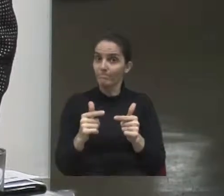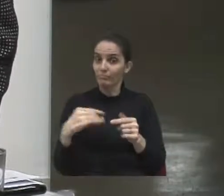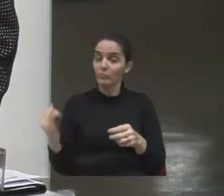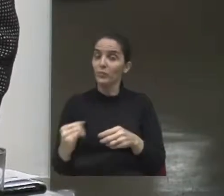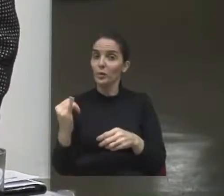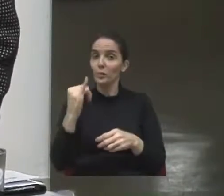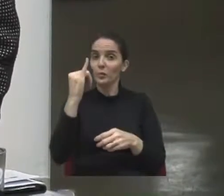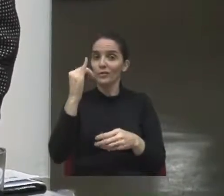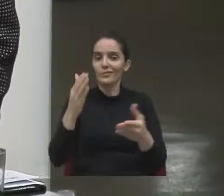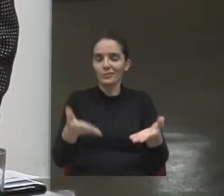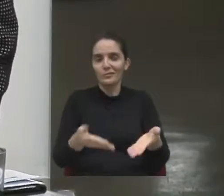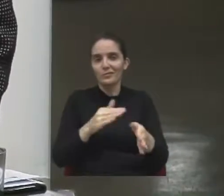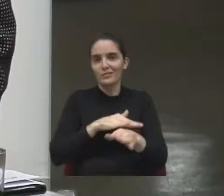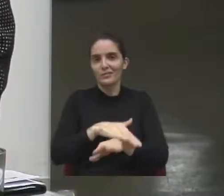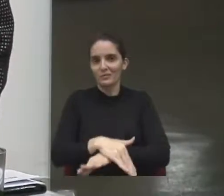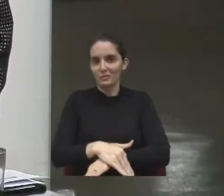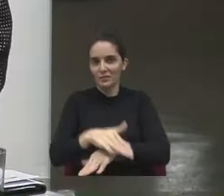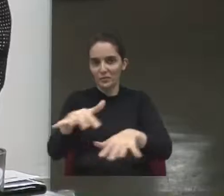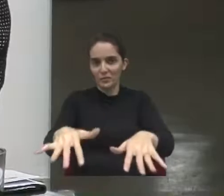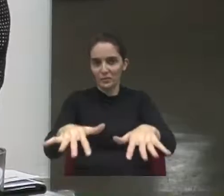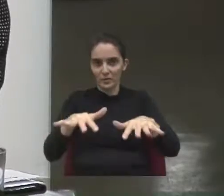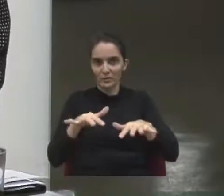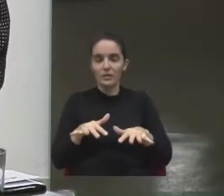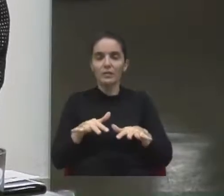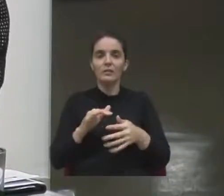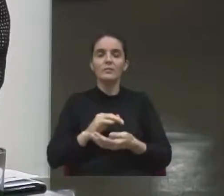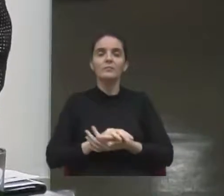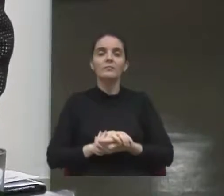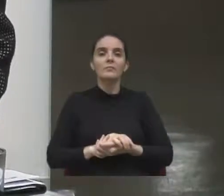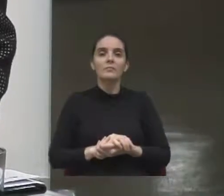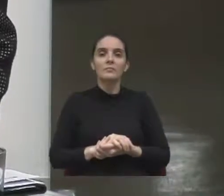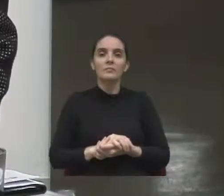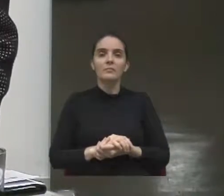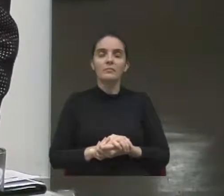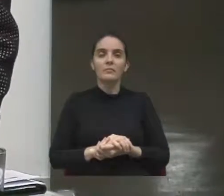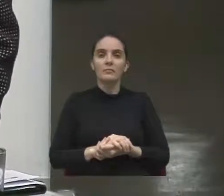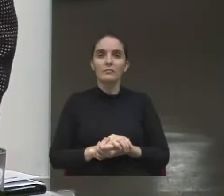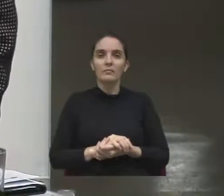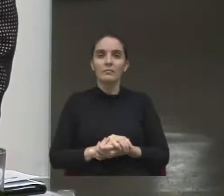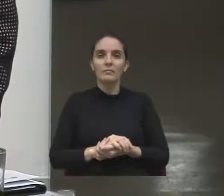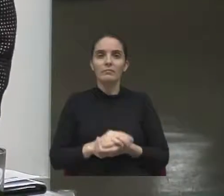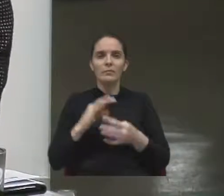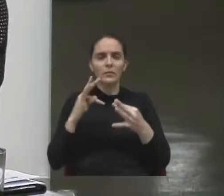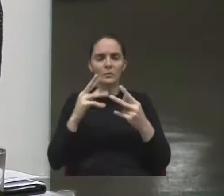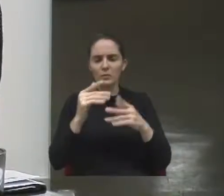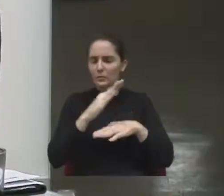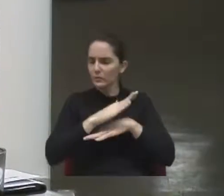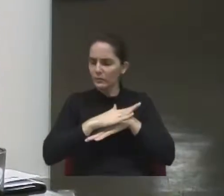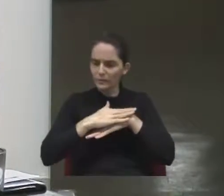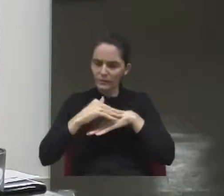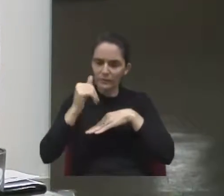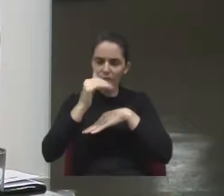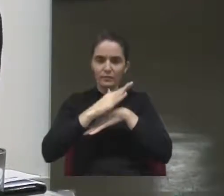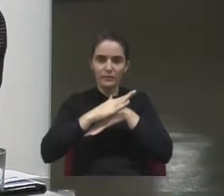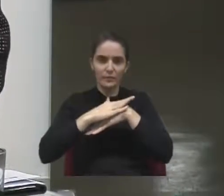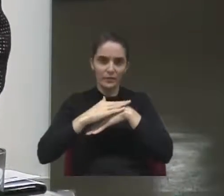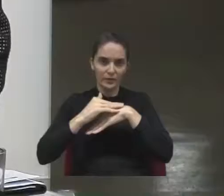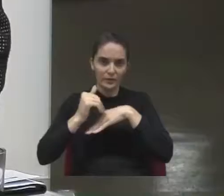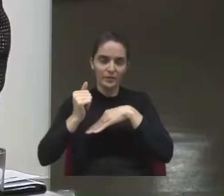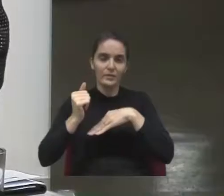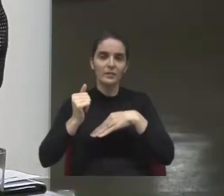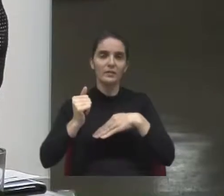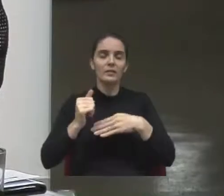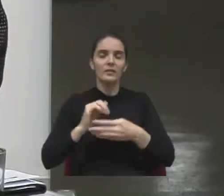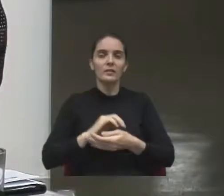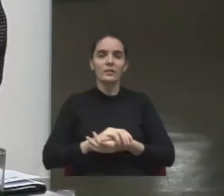noite, para que possamos, através de todo o carinho que o vereador tem